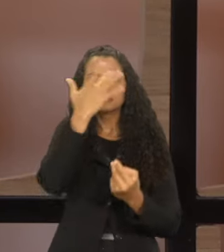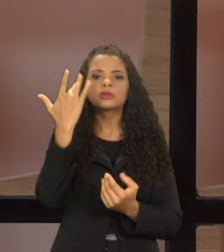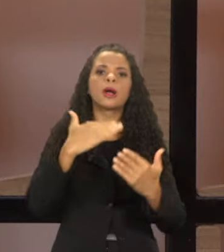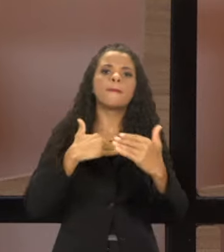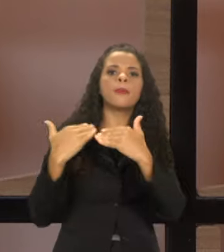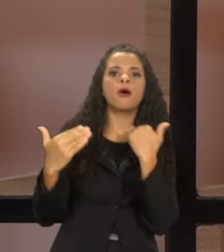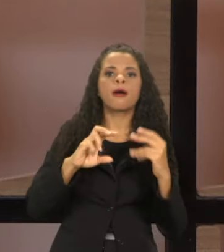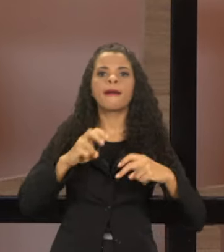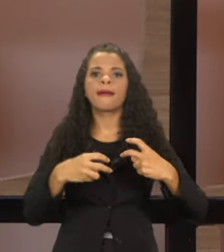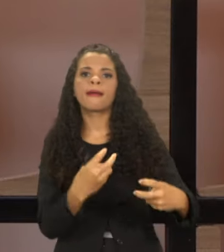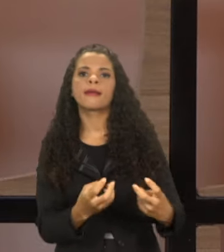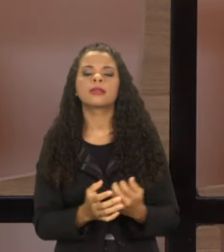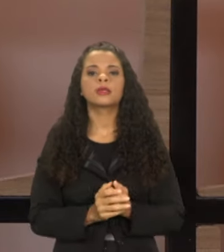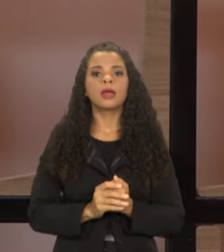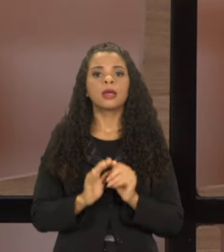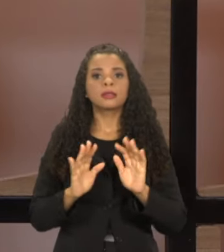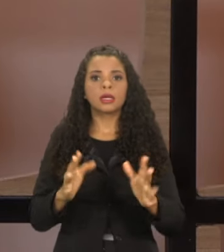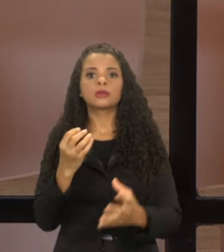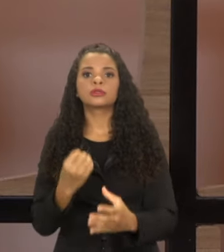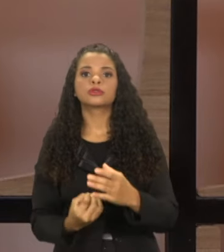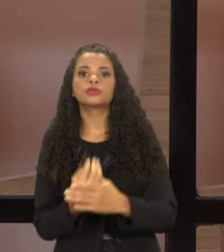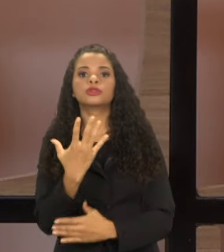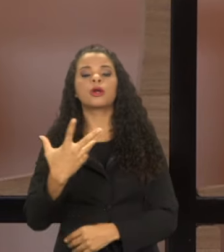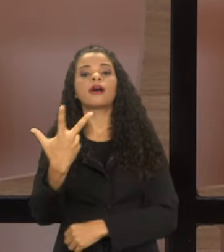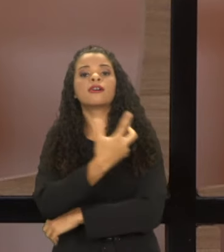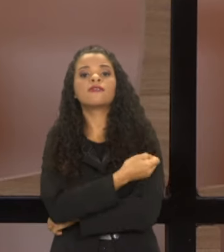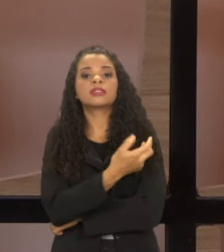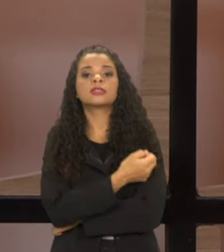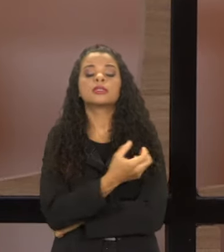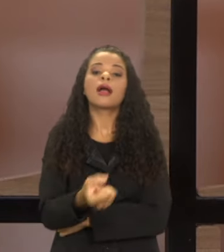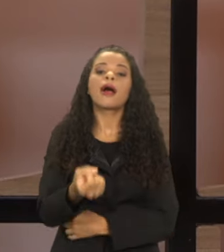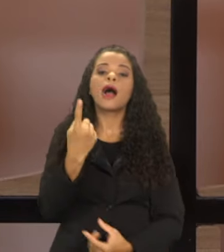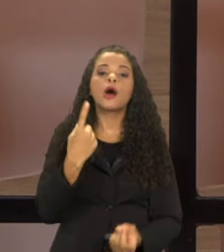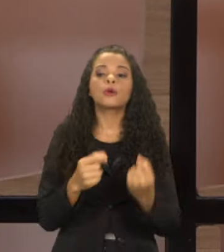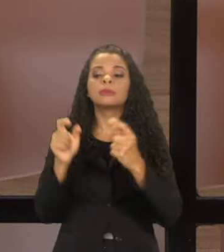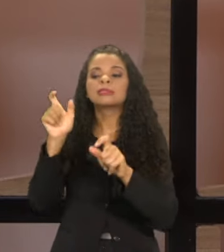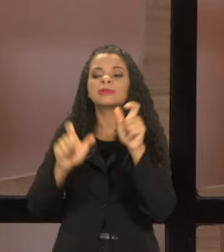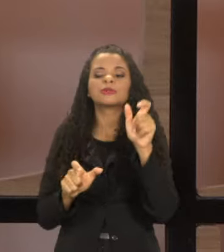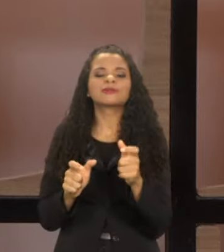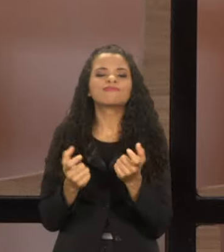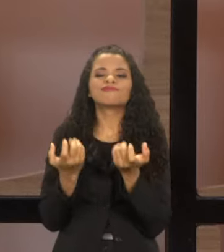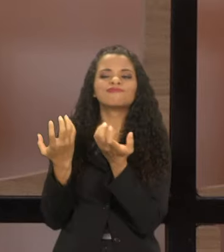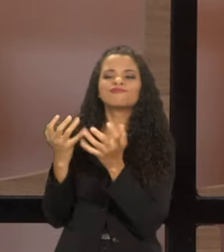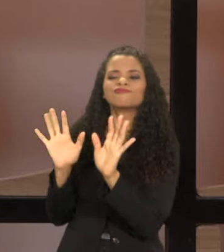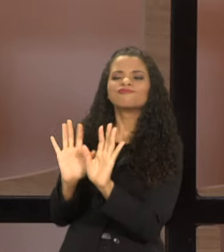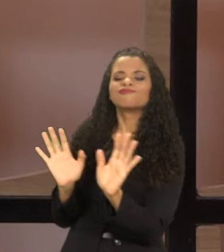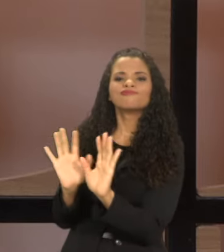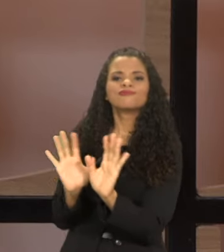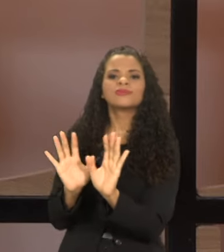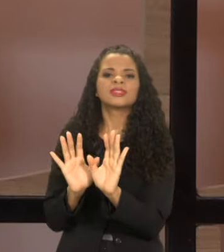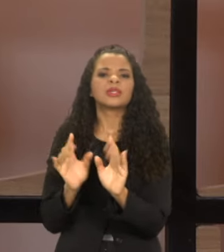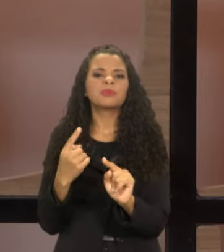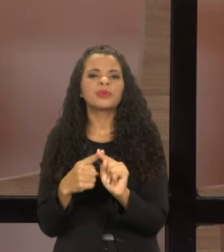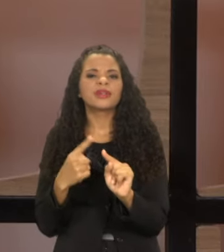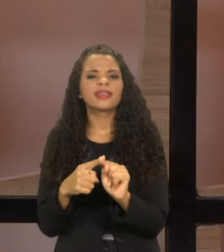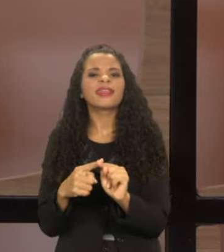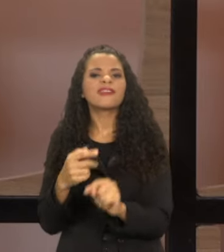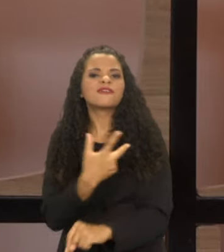vacina, algumas pessoas se recusavam a se vacinar, alegando o caráter experimental, por algum motivo,